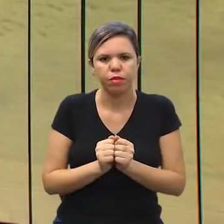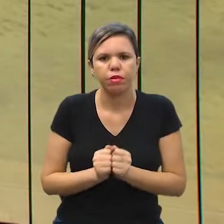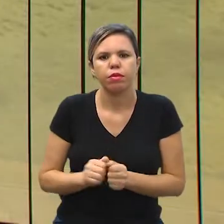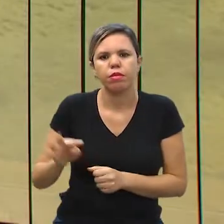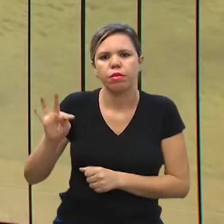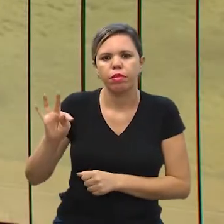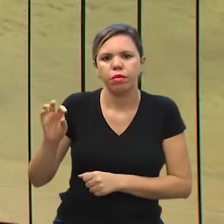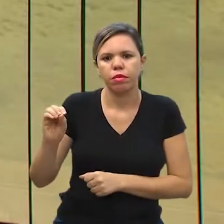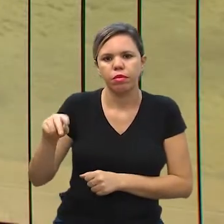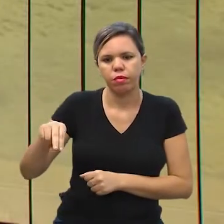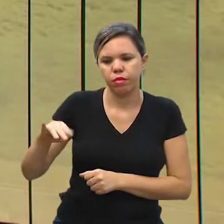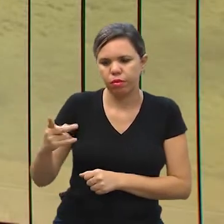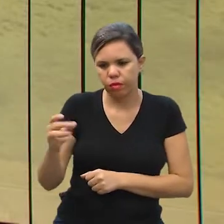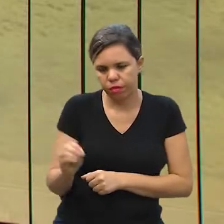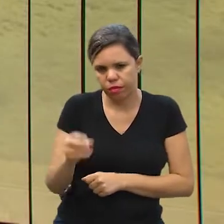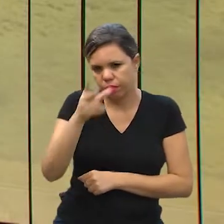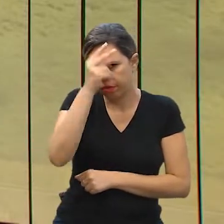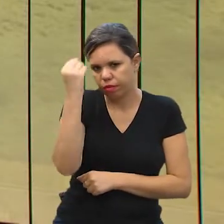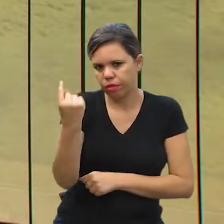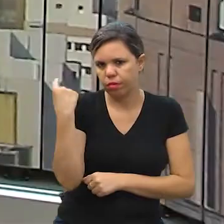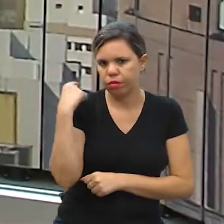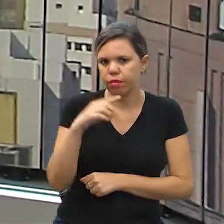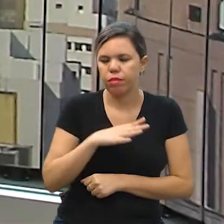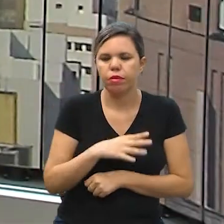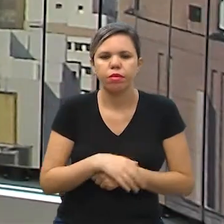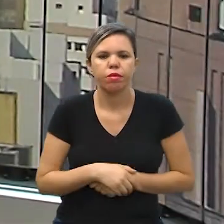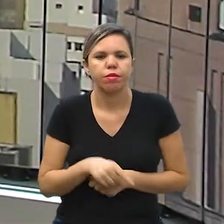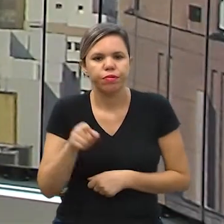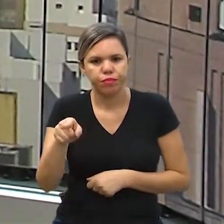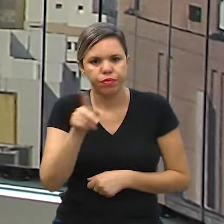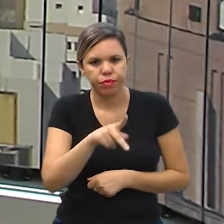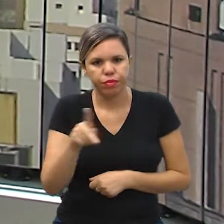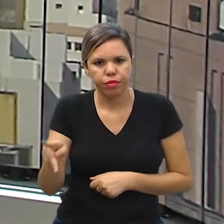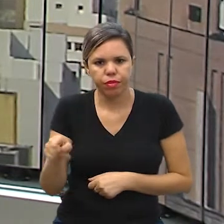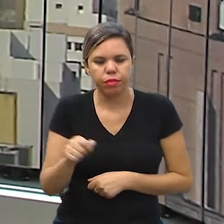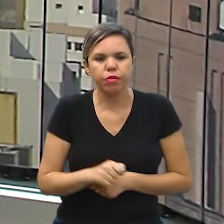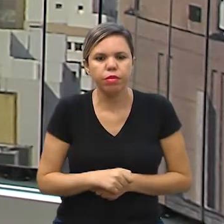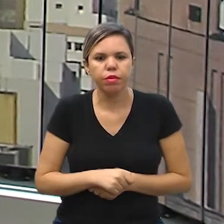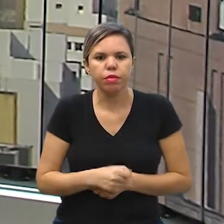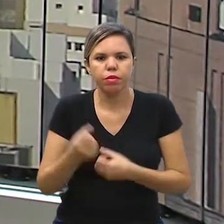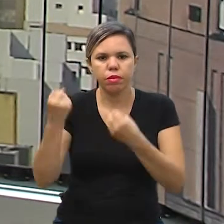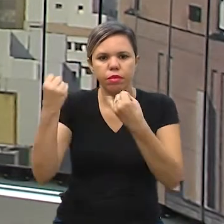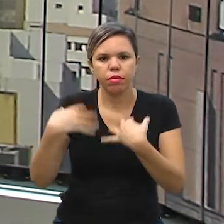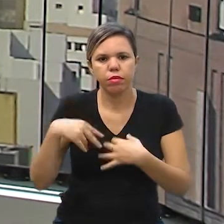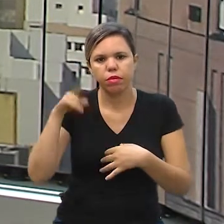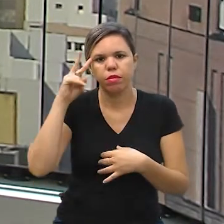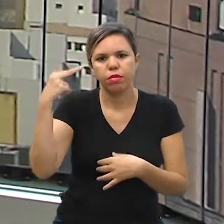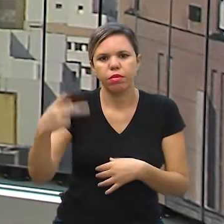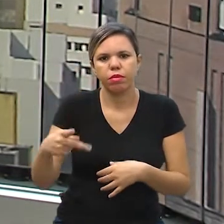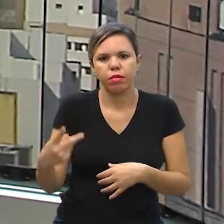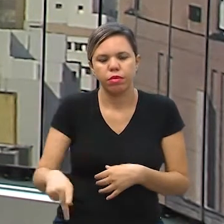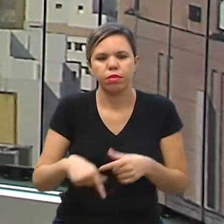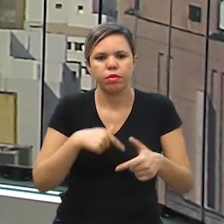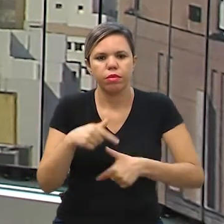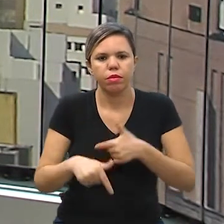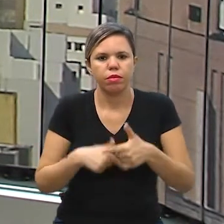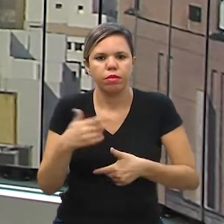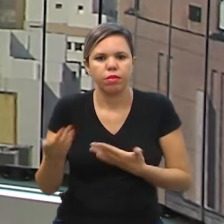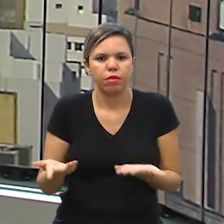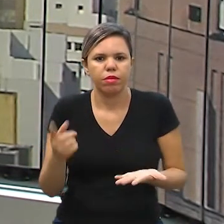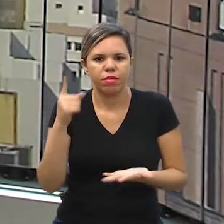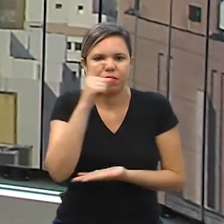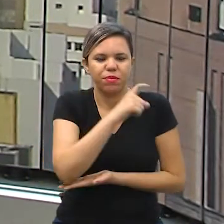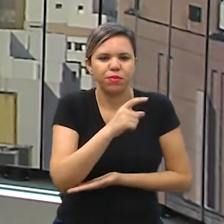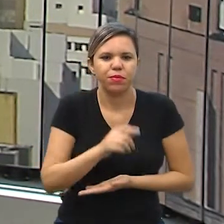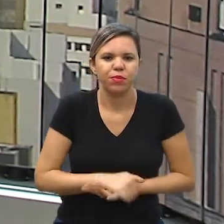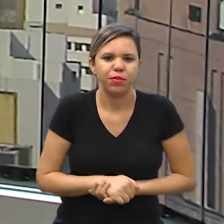eleição do Toninho inclusive Prefeito que na cidade você Professor conte um pouco também né sobre esse trabalho